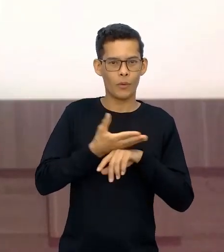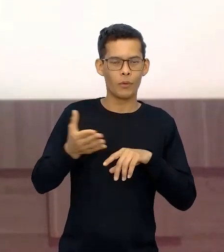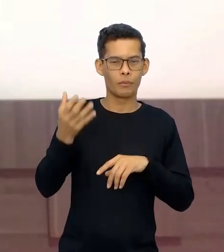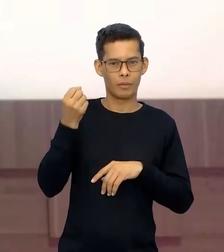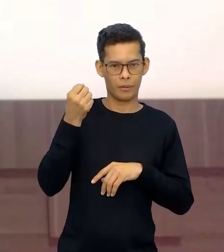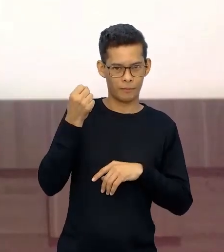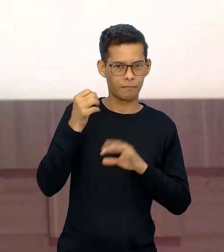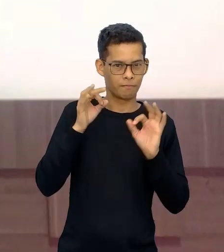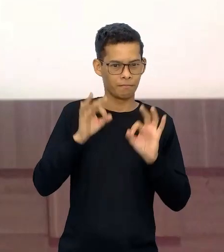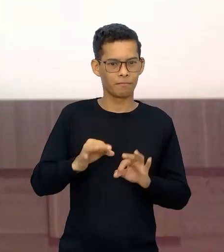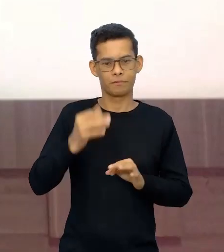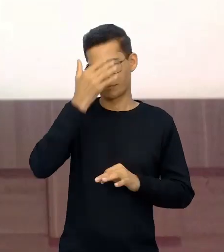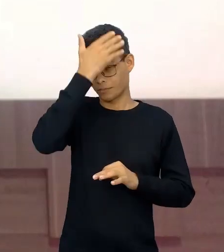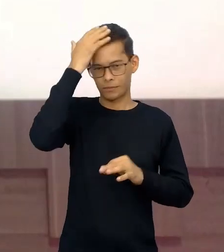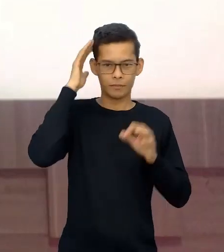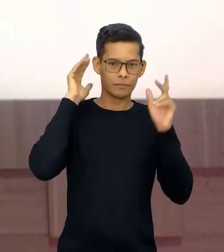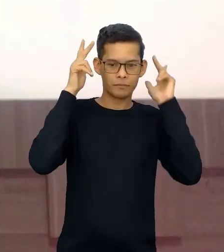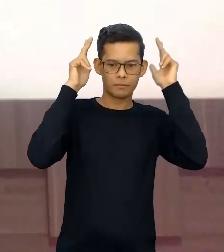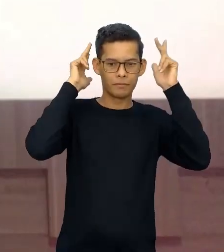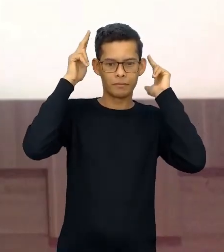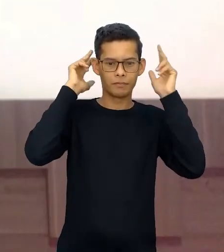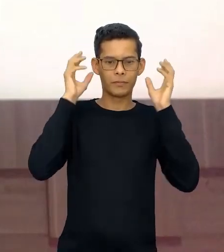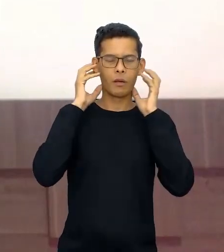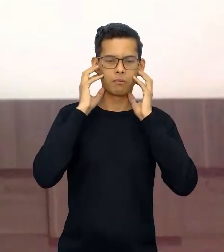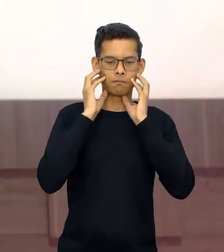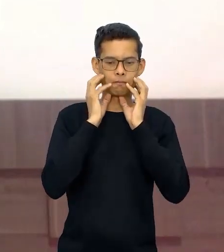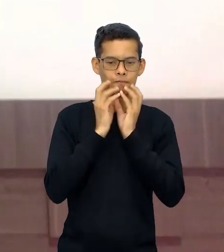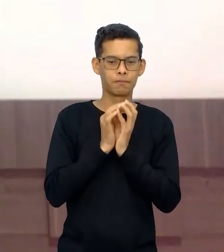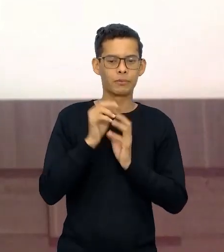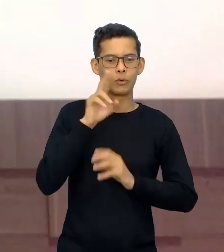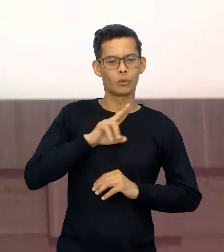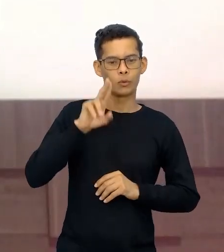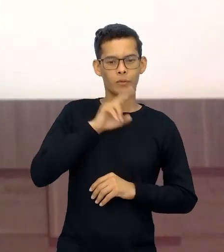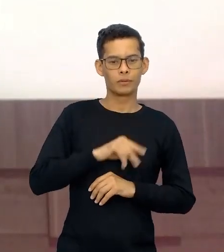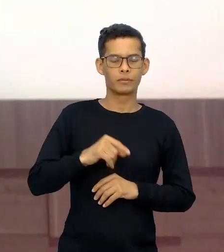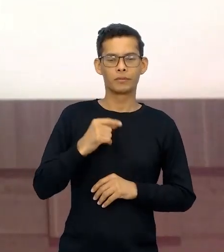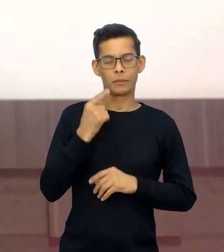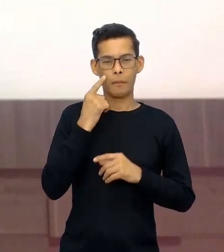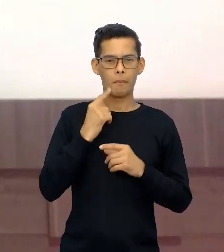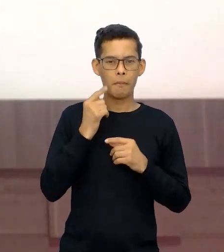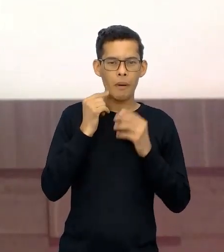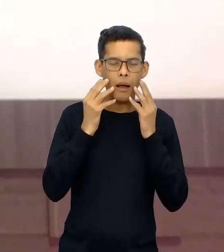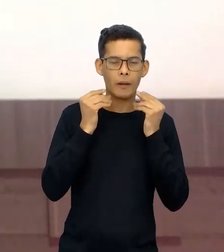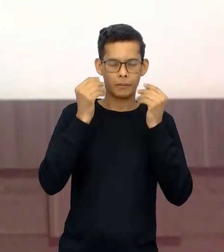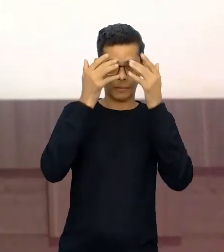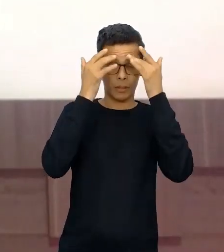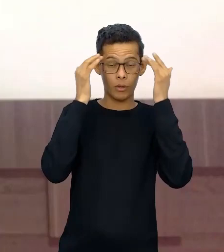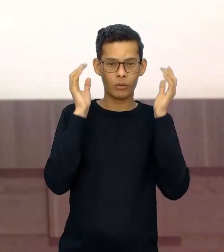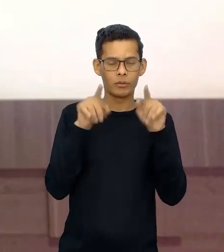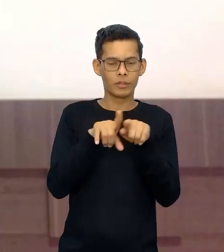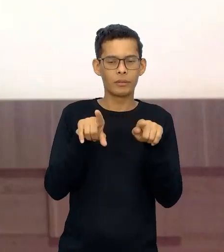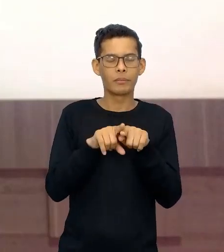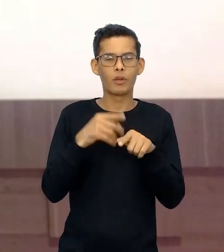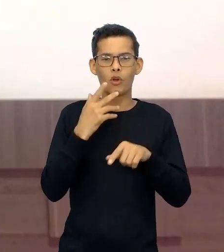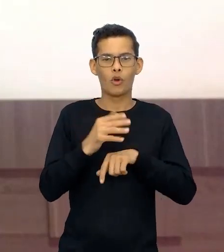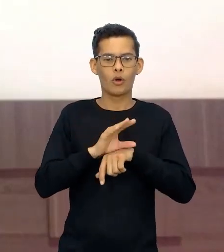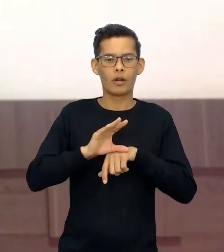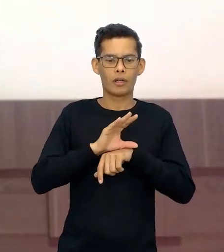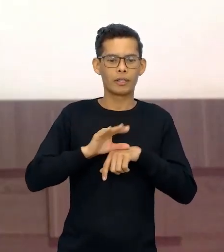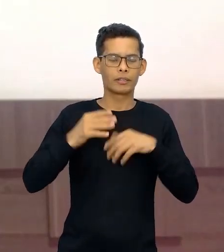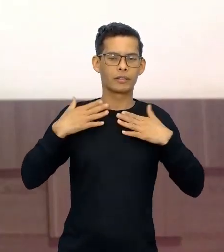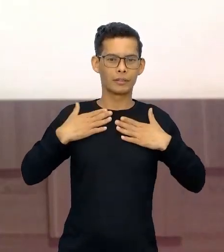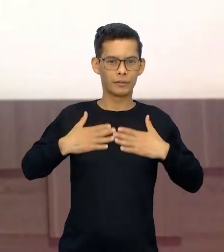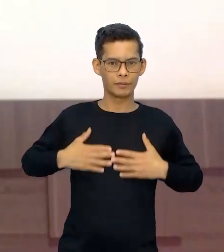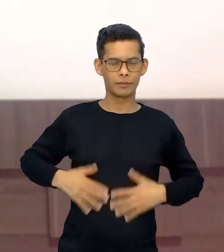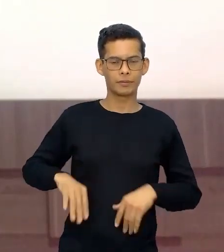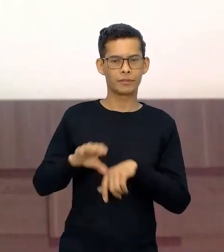clara, tenho cabelos curtos, uso barba, meus cabelos, meus olhos e minha barba são castanhos, estou vestindo uma camiseta